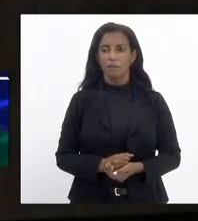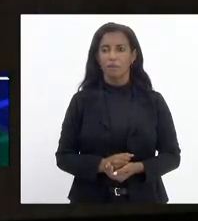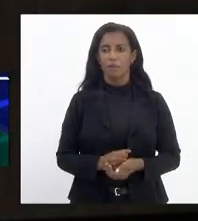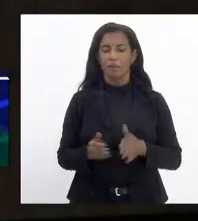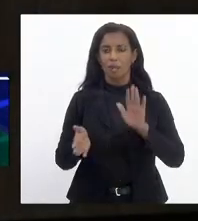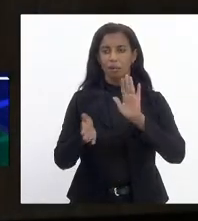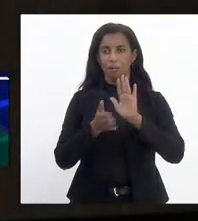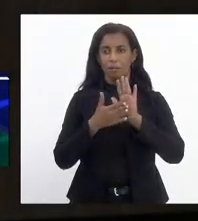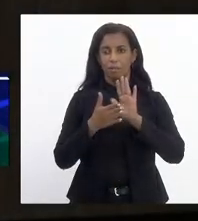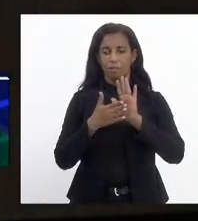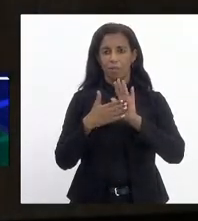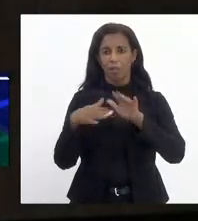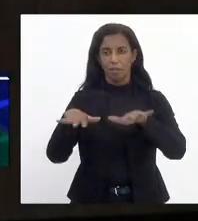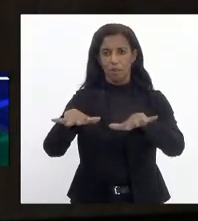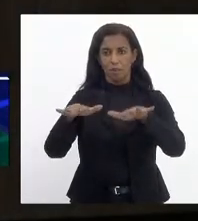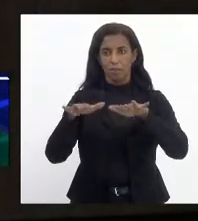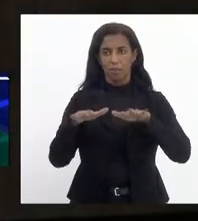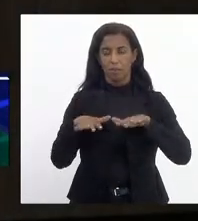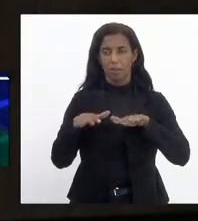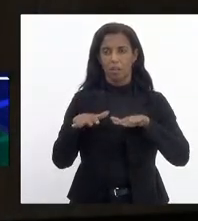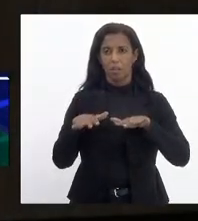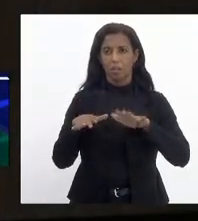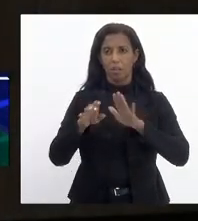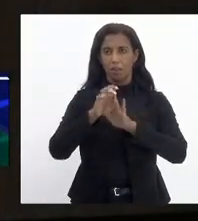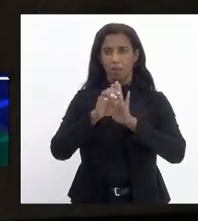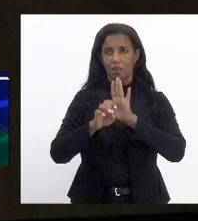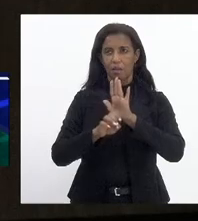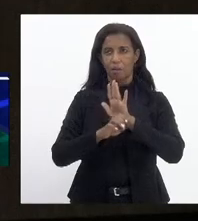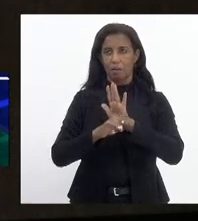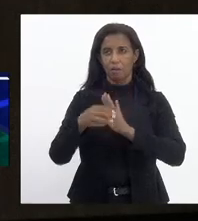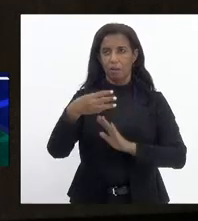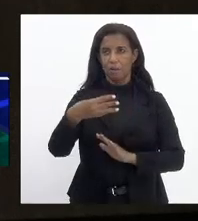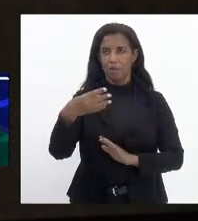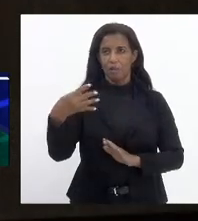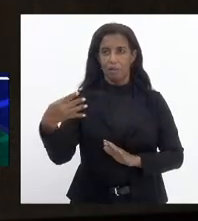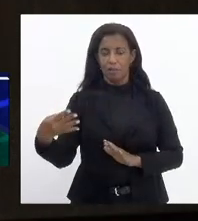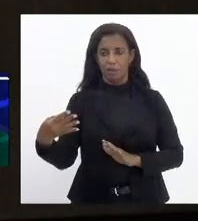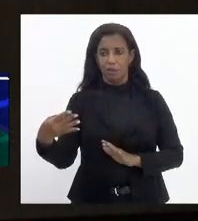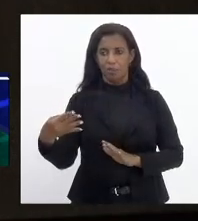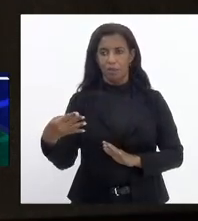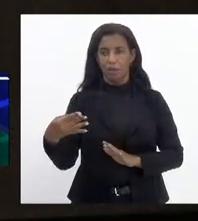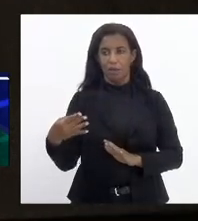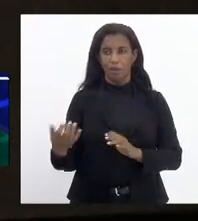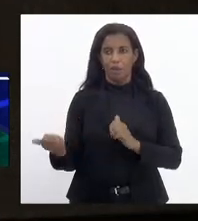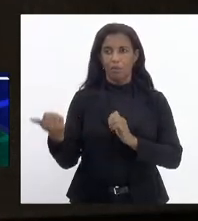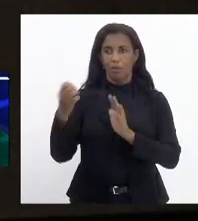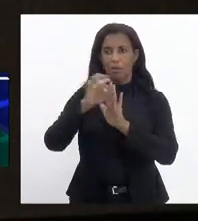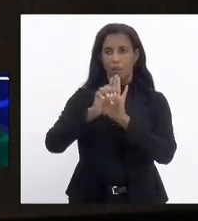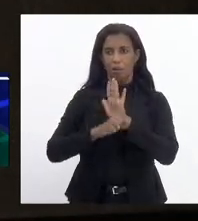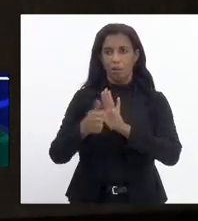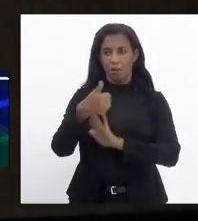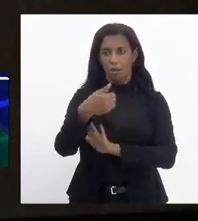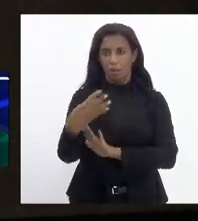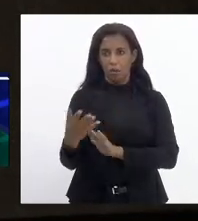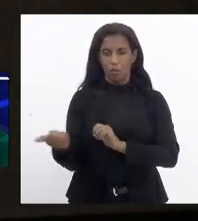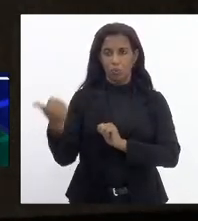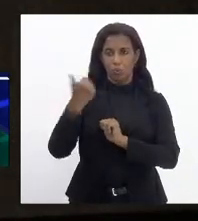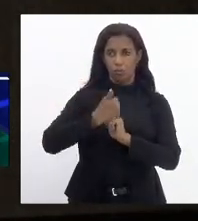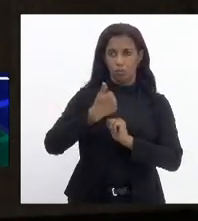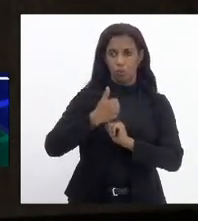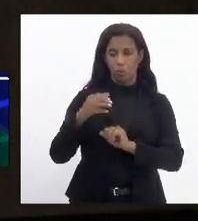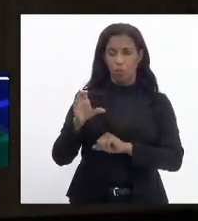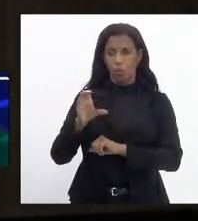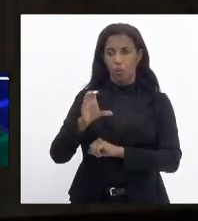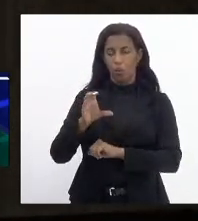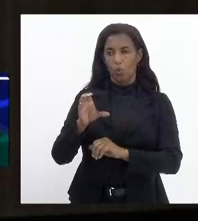Parecer as emendas de plenário. Favorável à emenda 34, favorável com subemenda à emenda 14, favorável com subemenda à emenda da Comissão